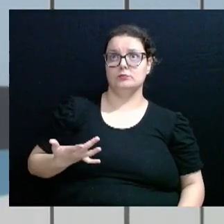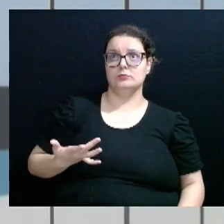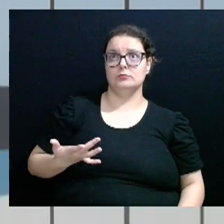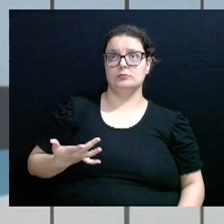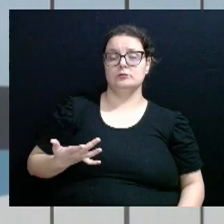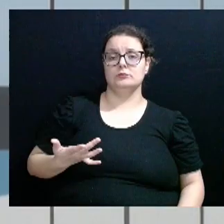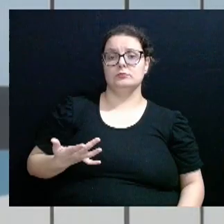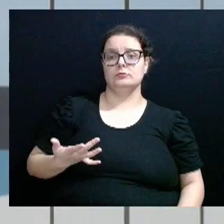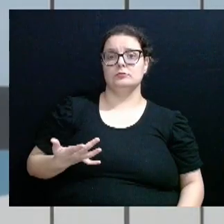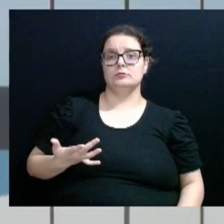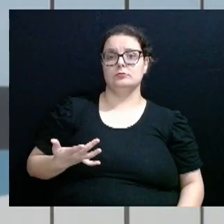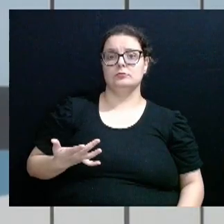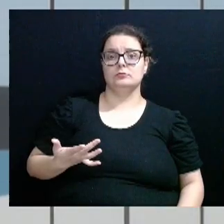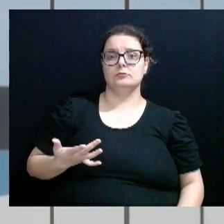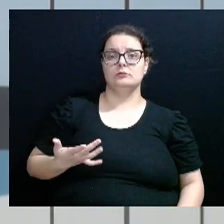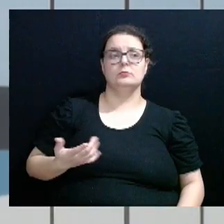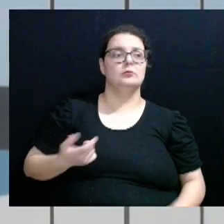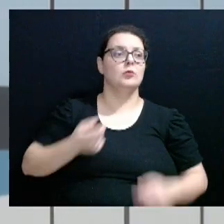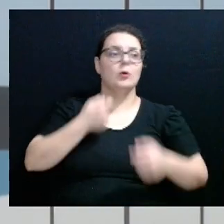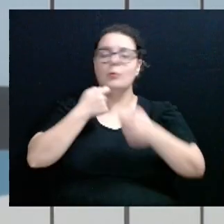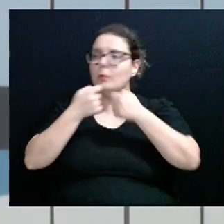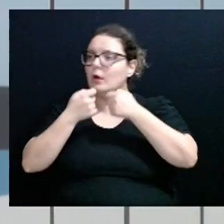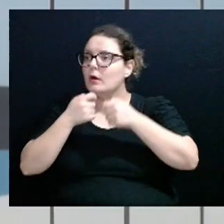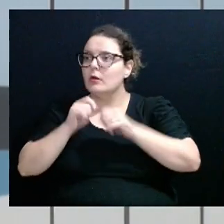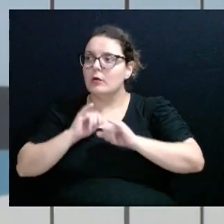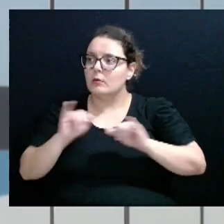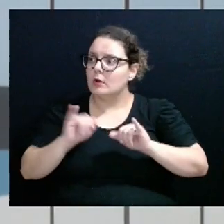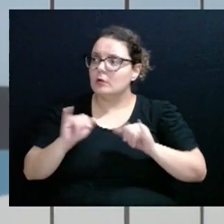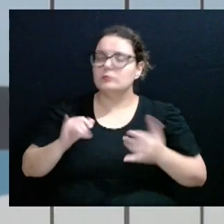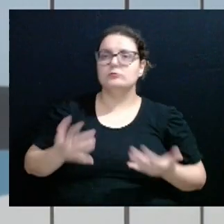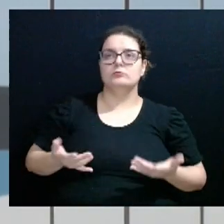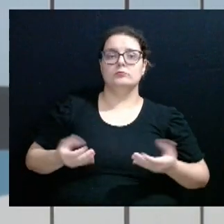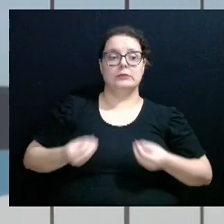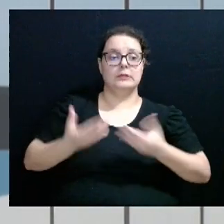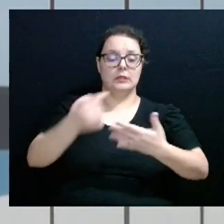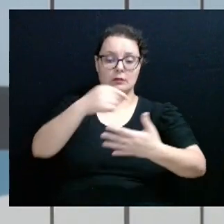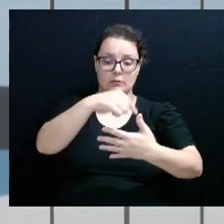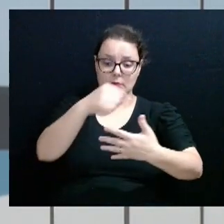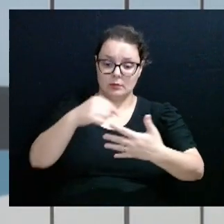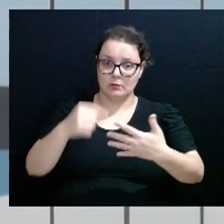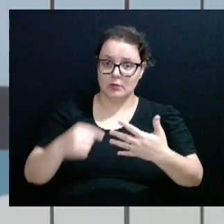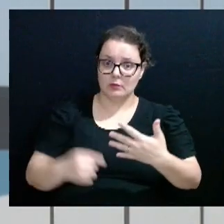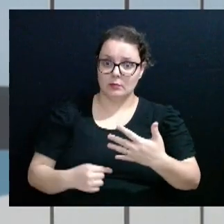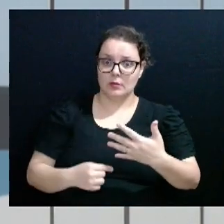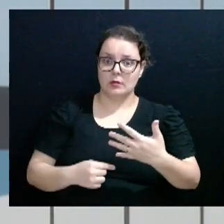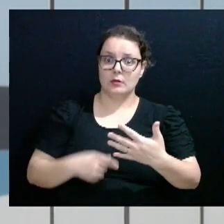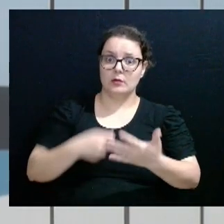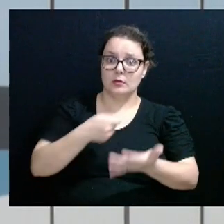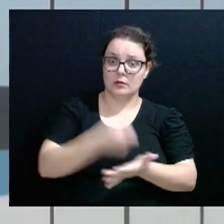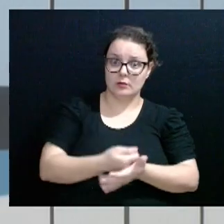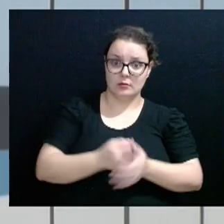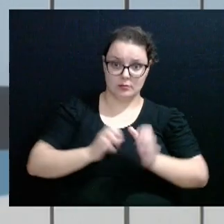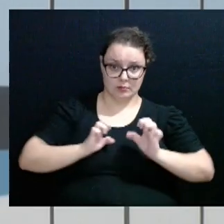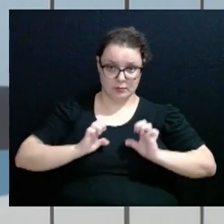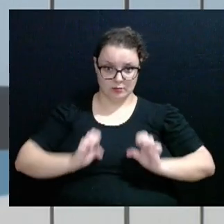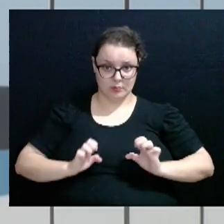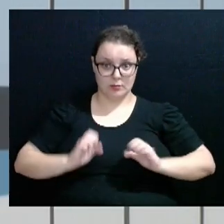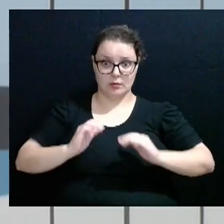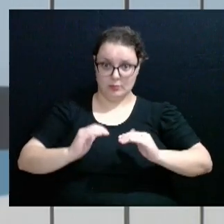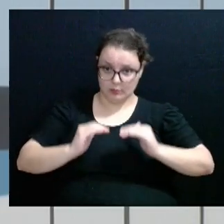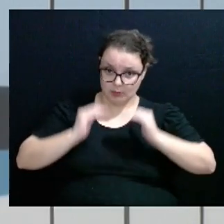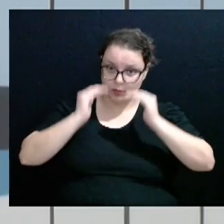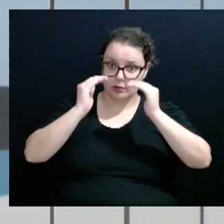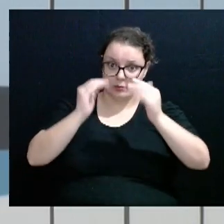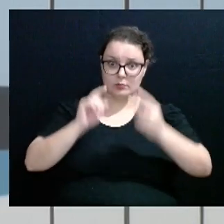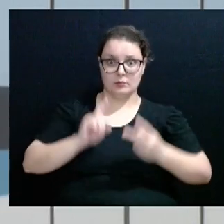uma reportagem, ela tem que trazer elementos que cumpram a ética, sobretudo, e uma técnica